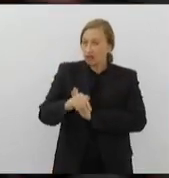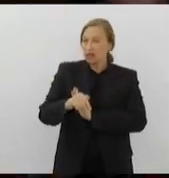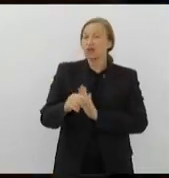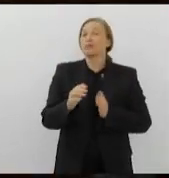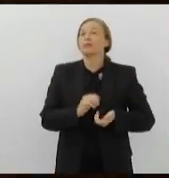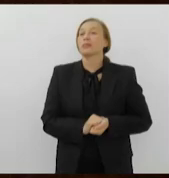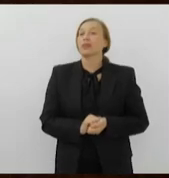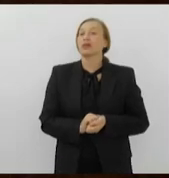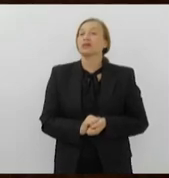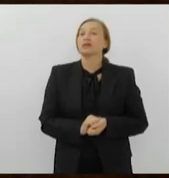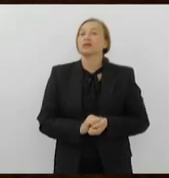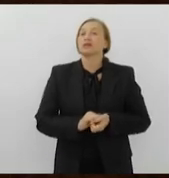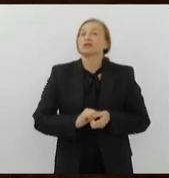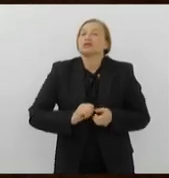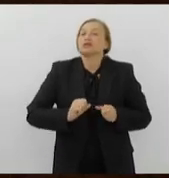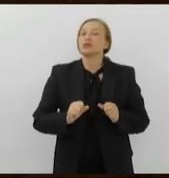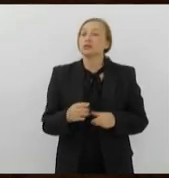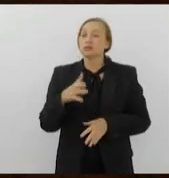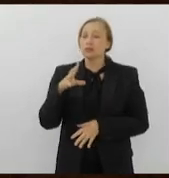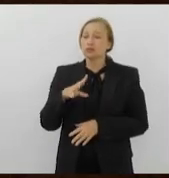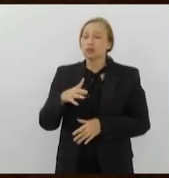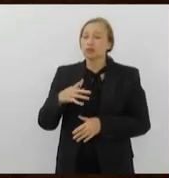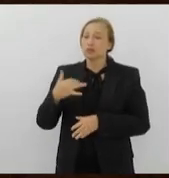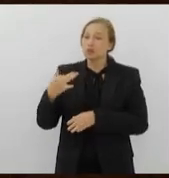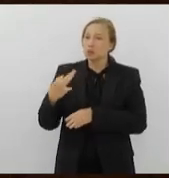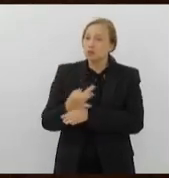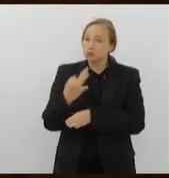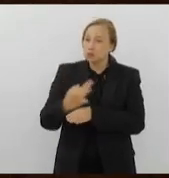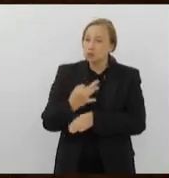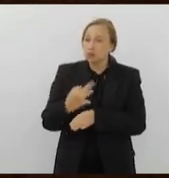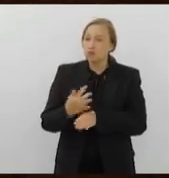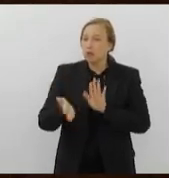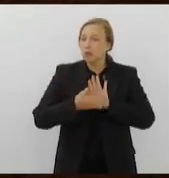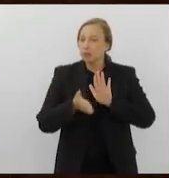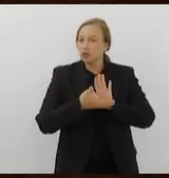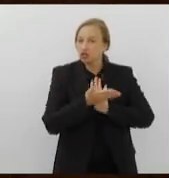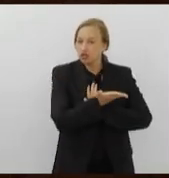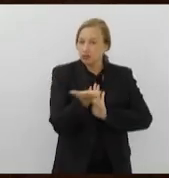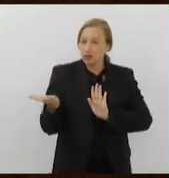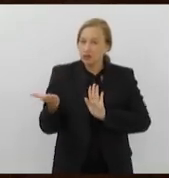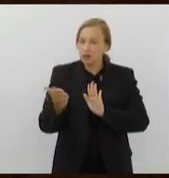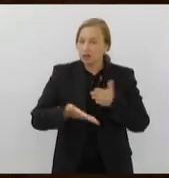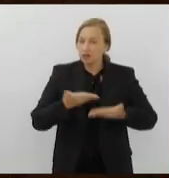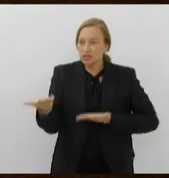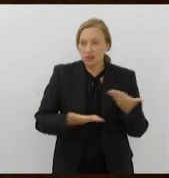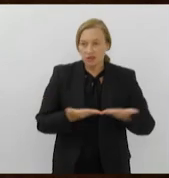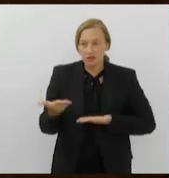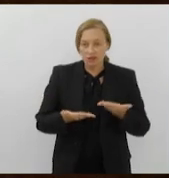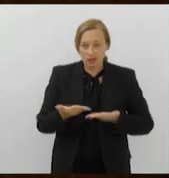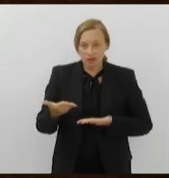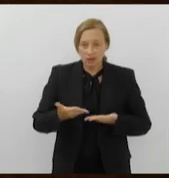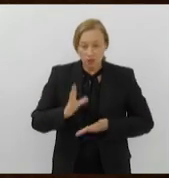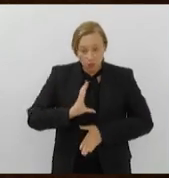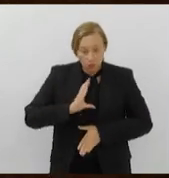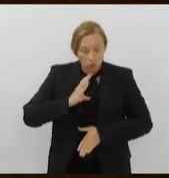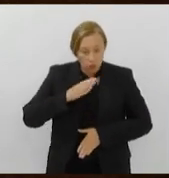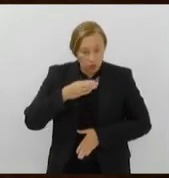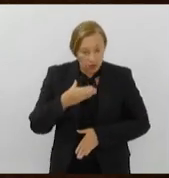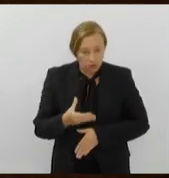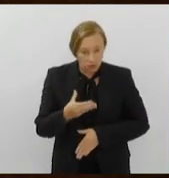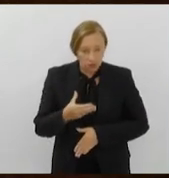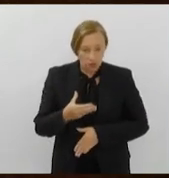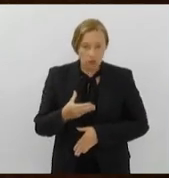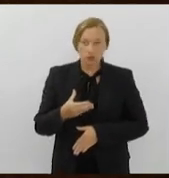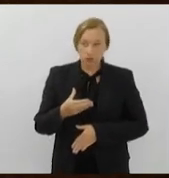se mantiveram resilientes e rígidos na proposta de vocês em servir a população heroicamente como policiais militares e tantas